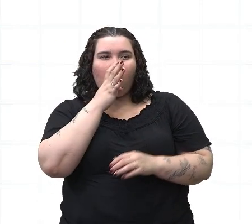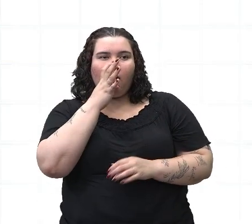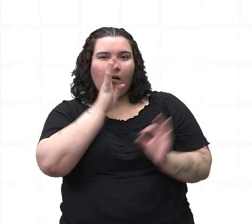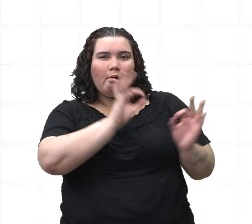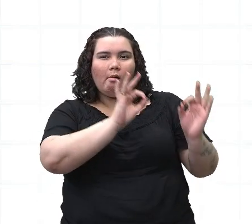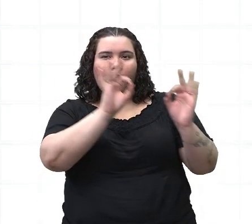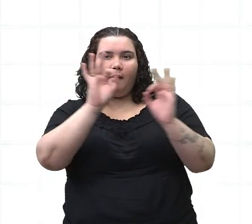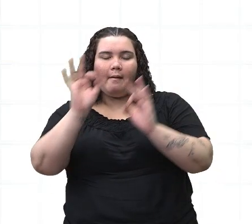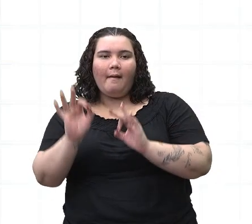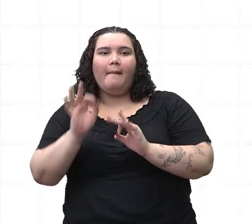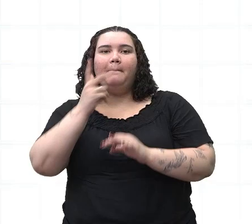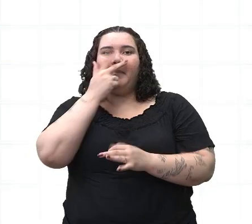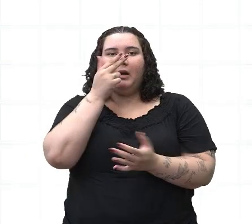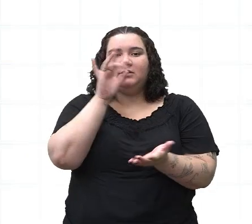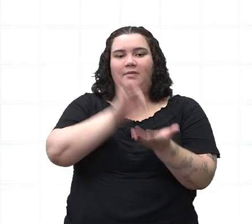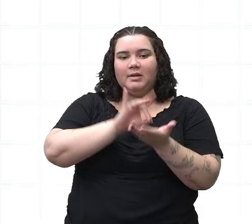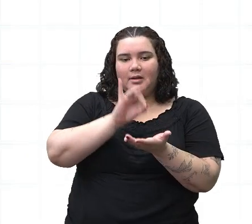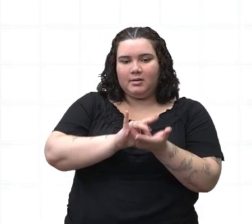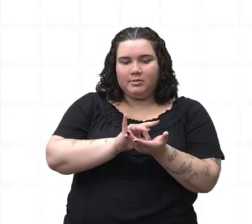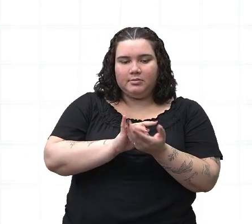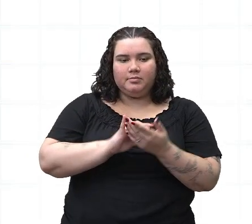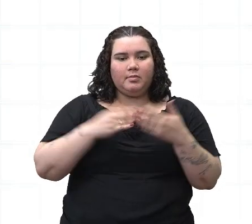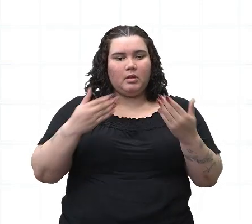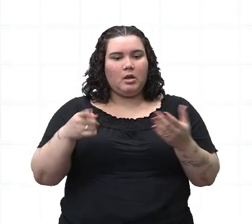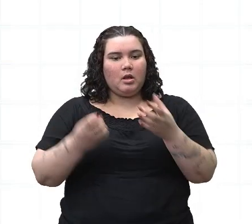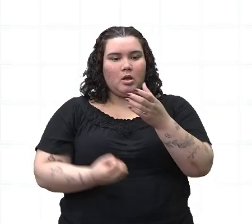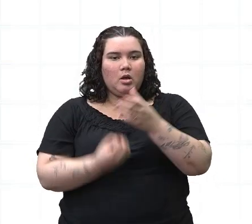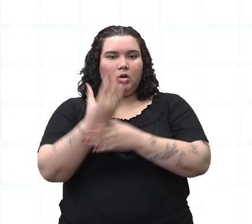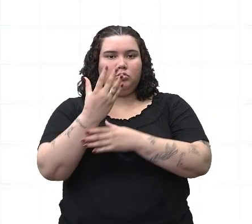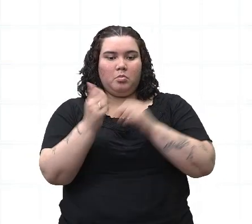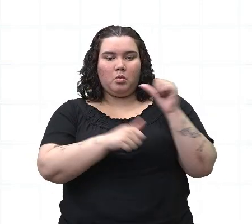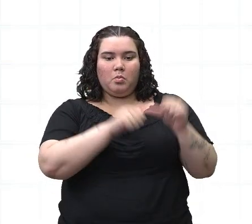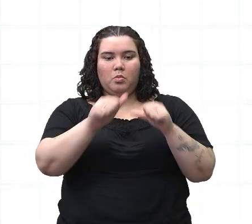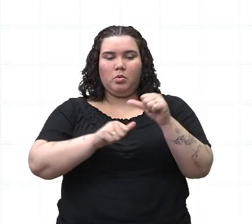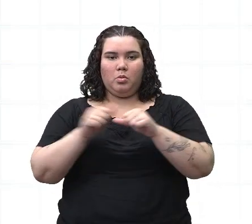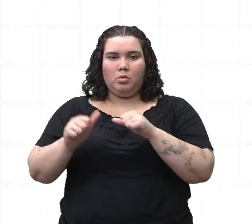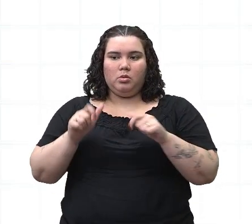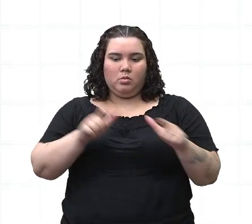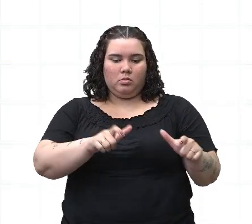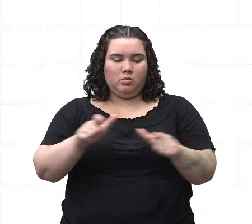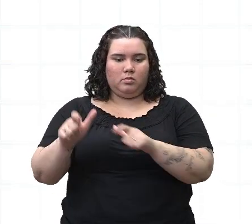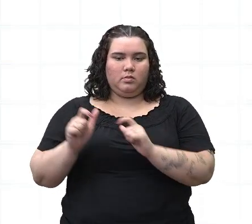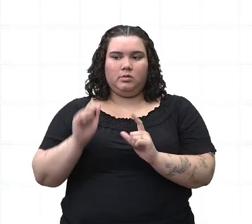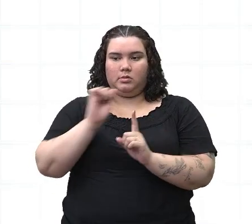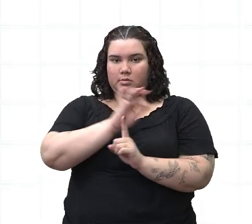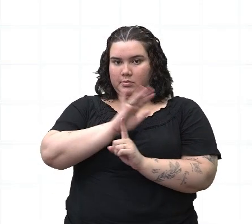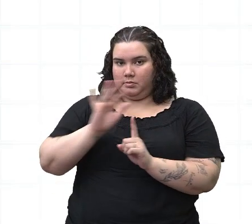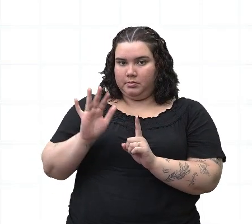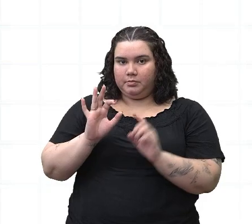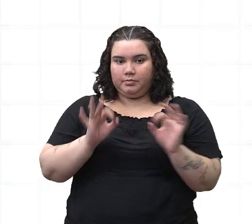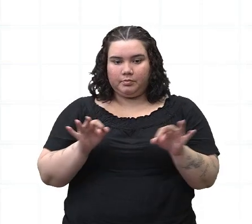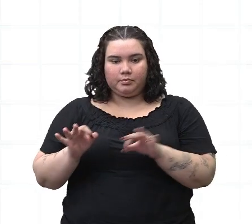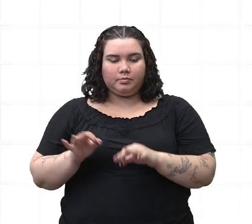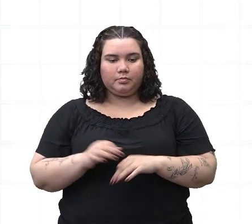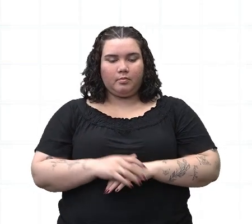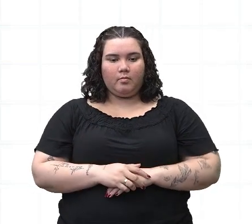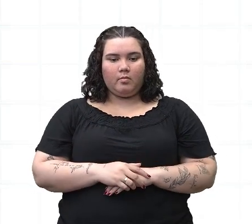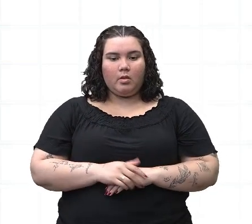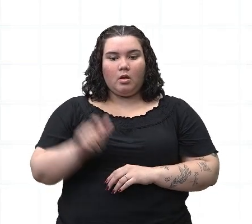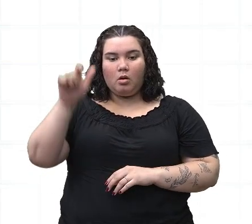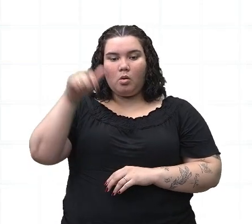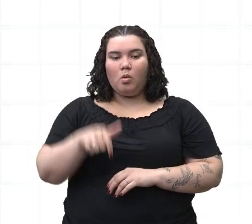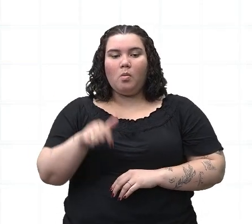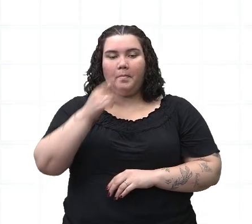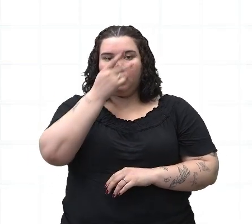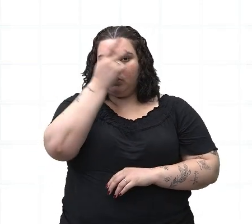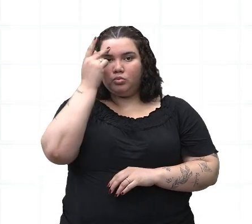da representação. A cenografia cria e transforma o espaço cênico. O cenógrafo